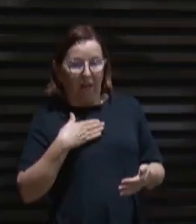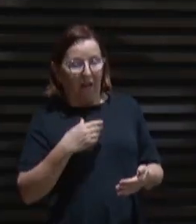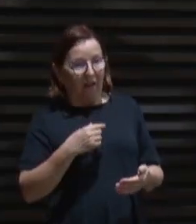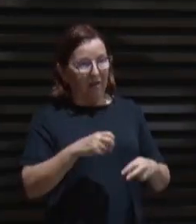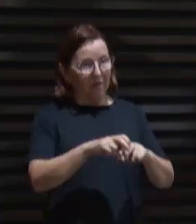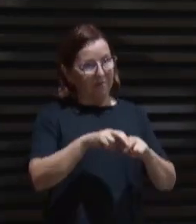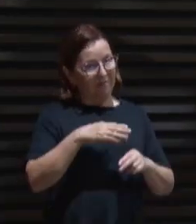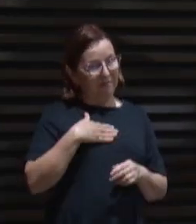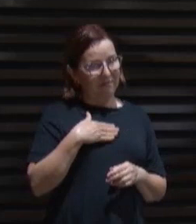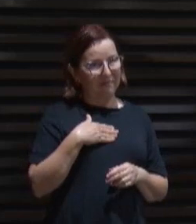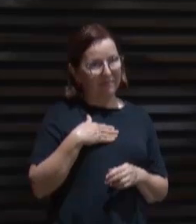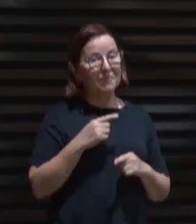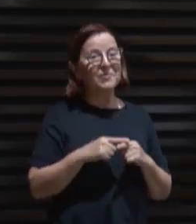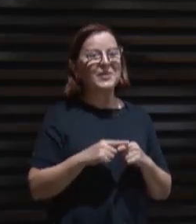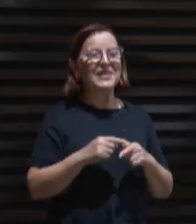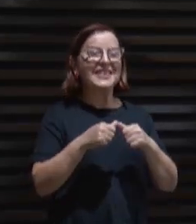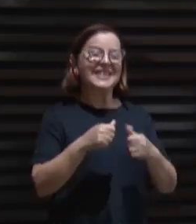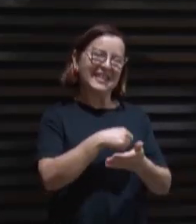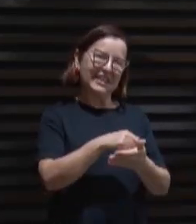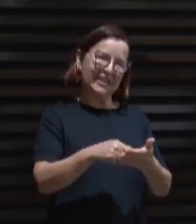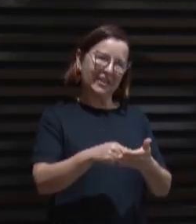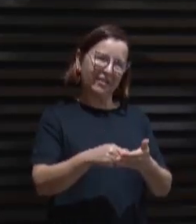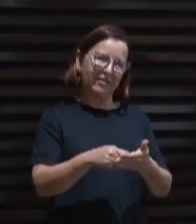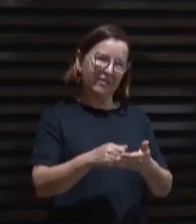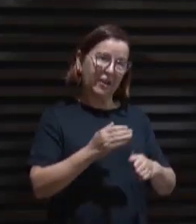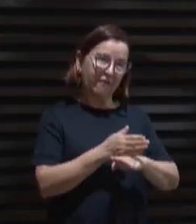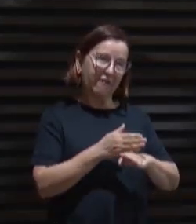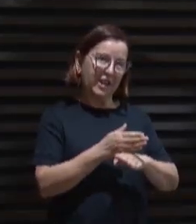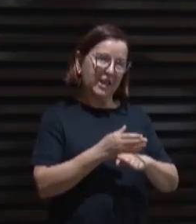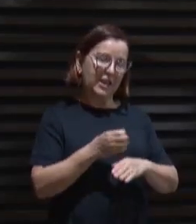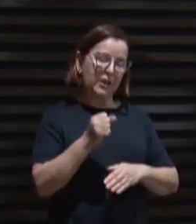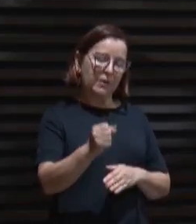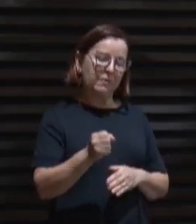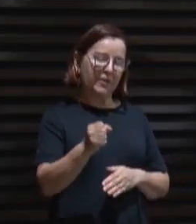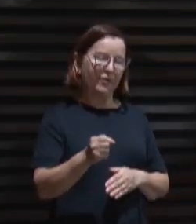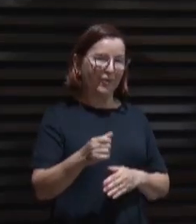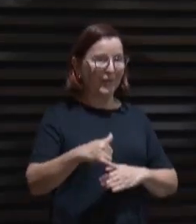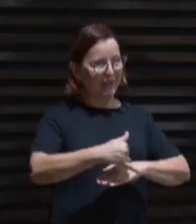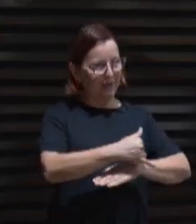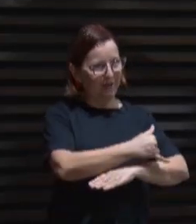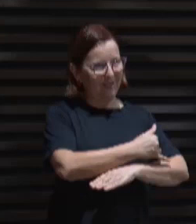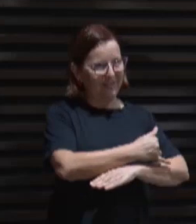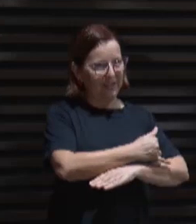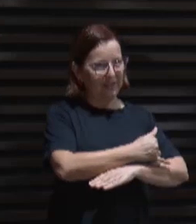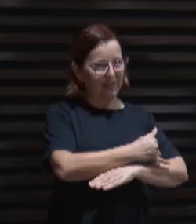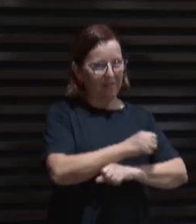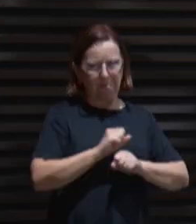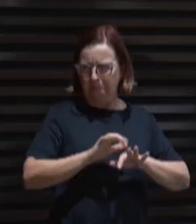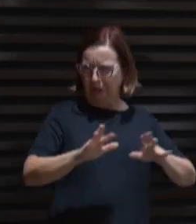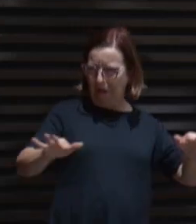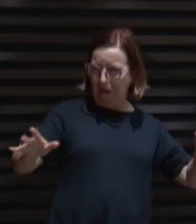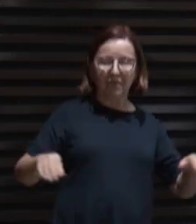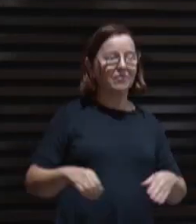comigo, porque está escrito: ferirei o pastor e as ovelhas do rebanho ficarão dispersas. Os